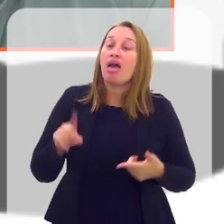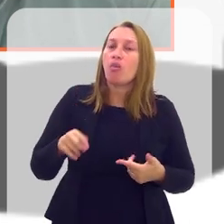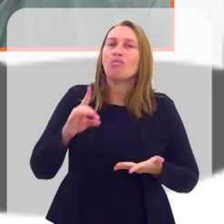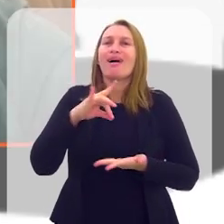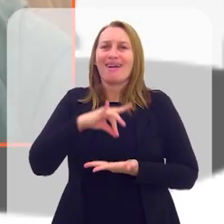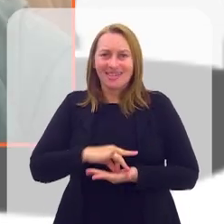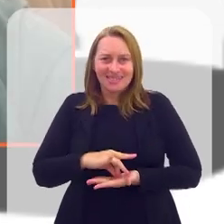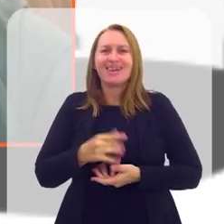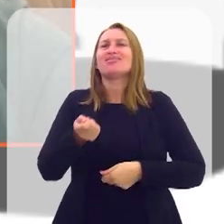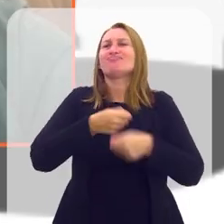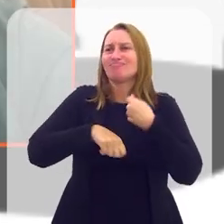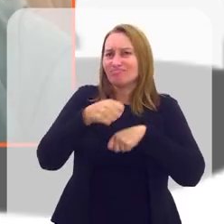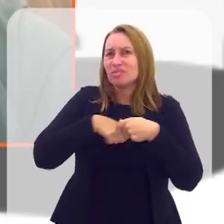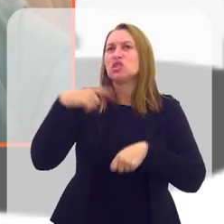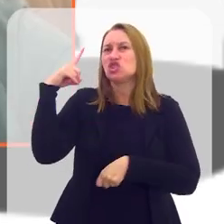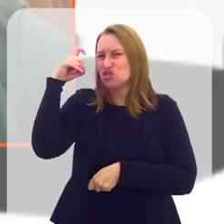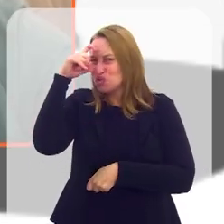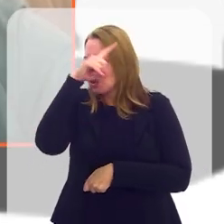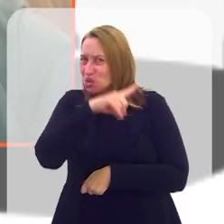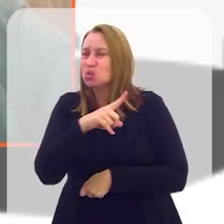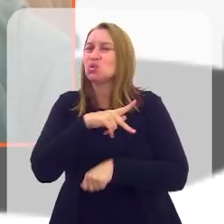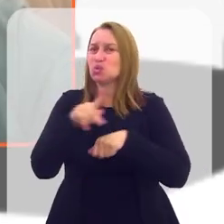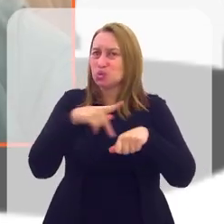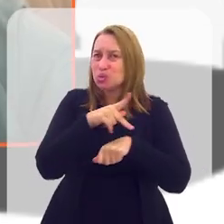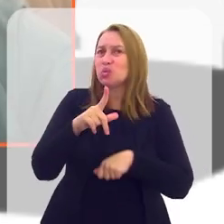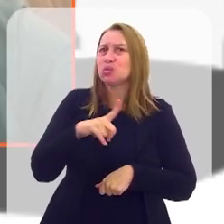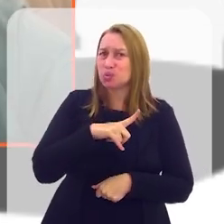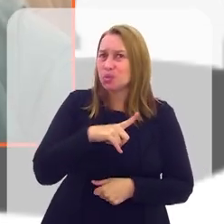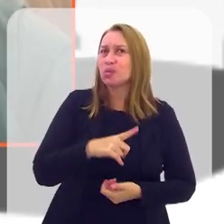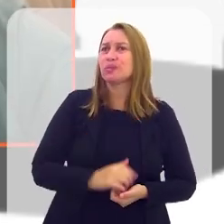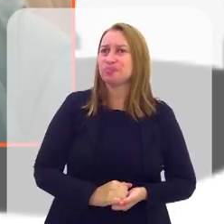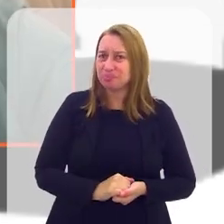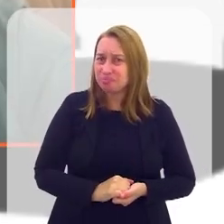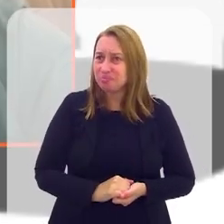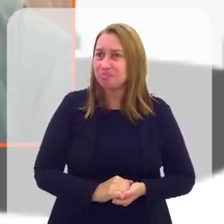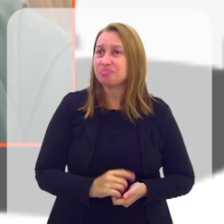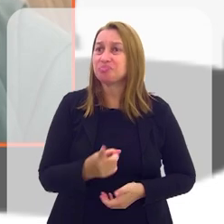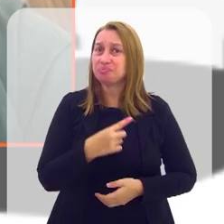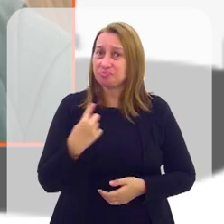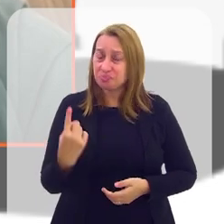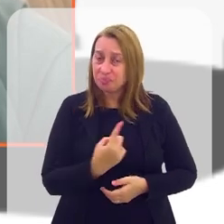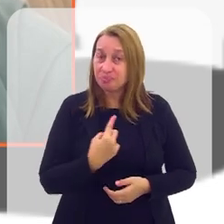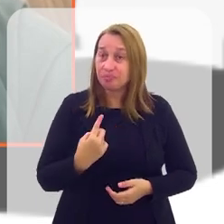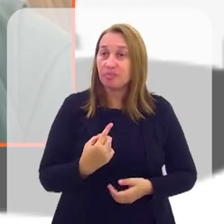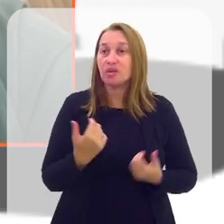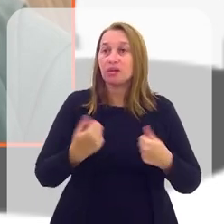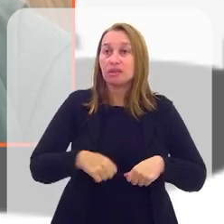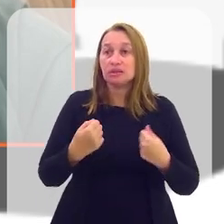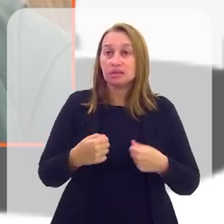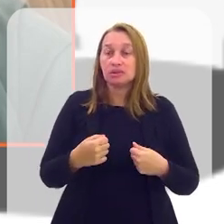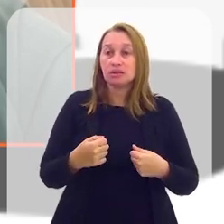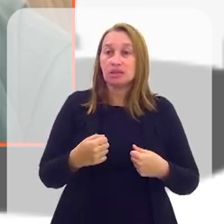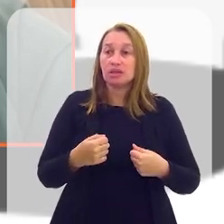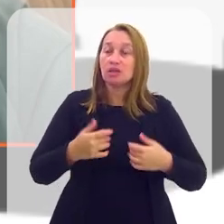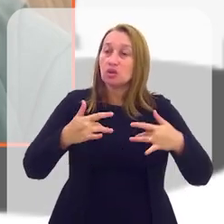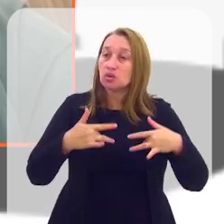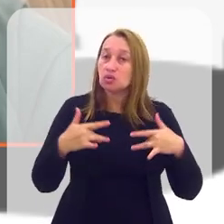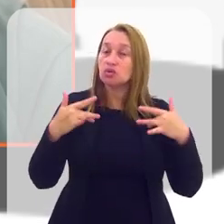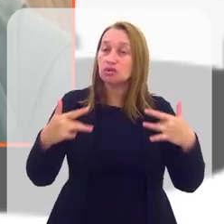É uma realidade econômica dura que o país tem e nós temos por dever